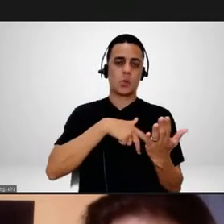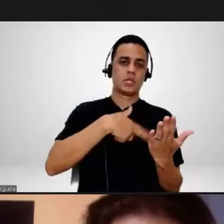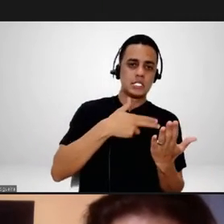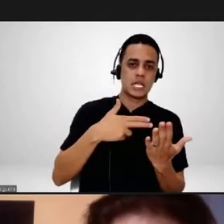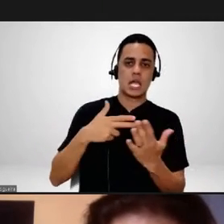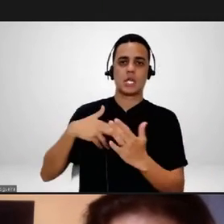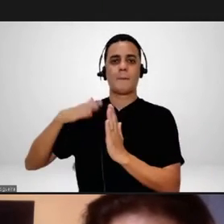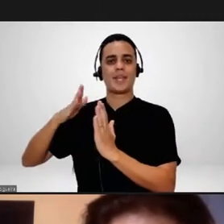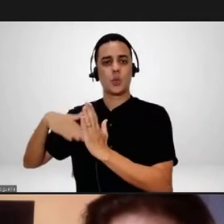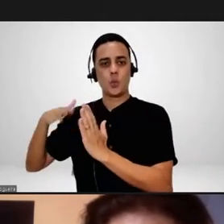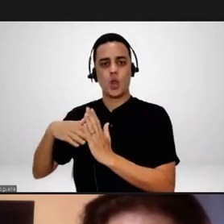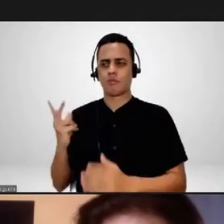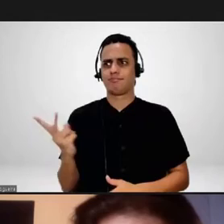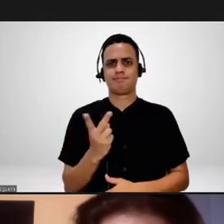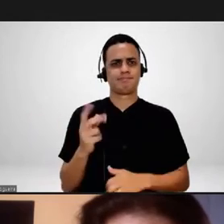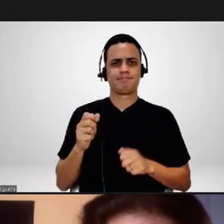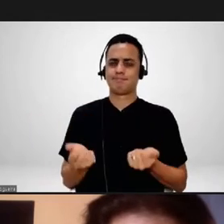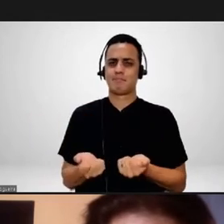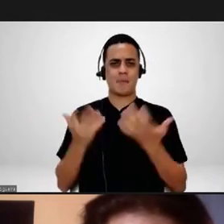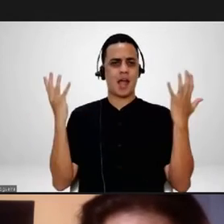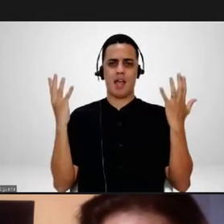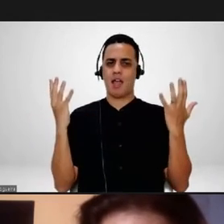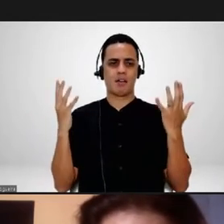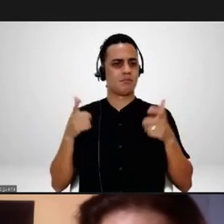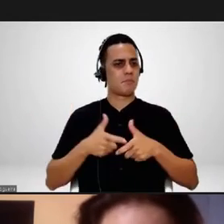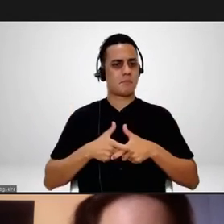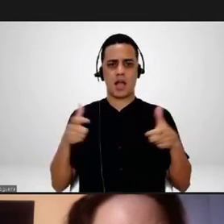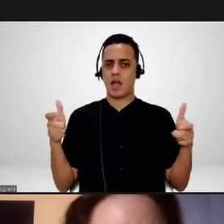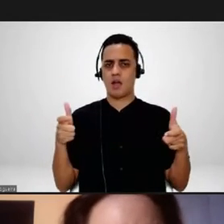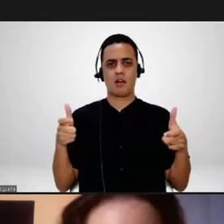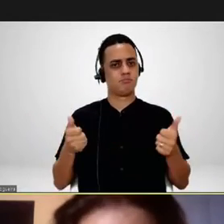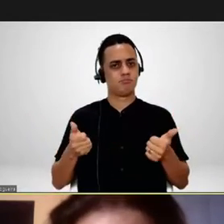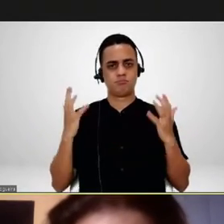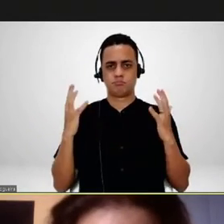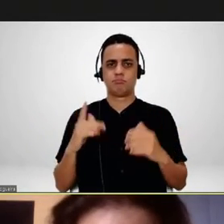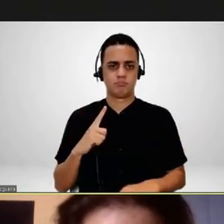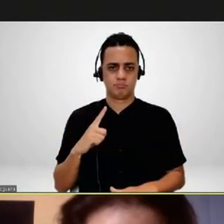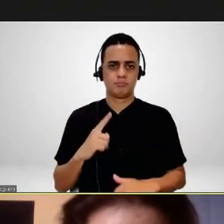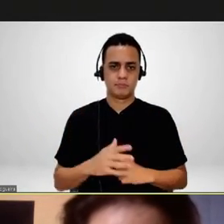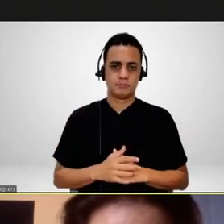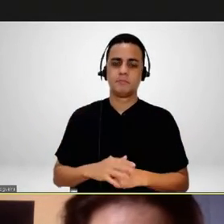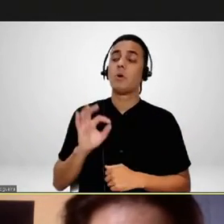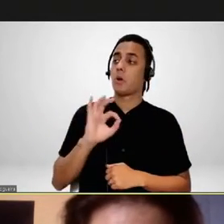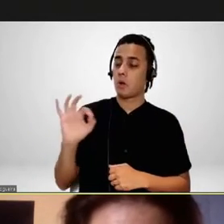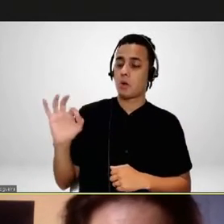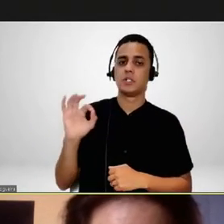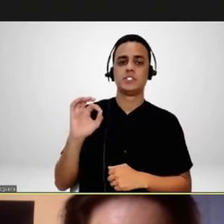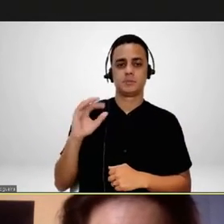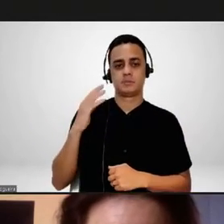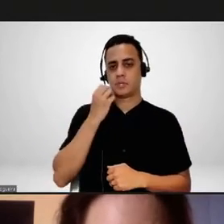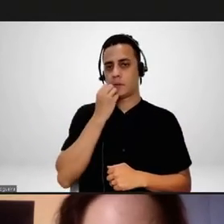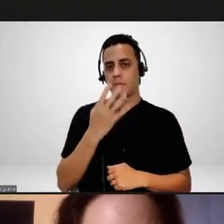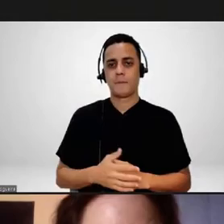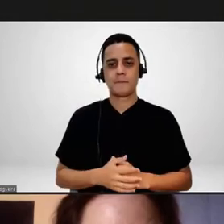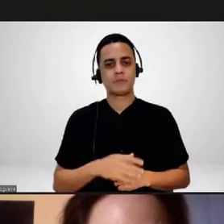ele é massivo, massivamente o acervo da universidade. Ah, muito bom. Moema,